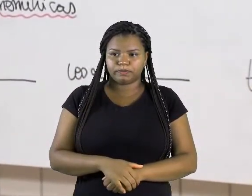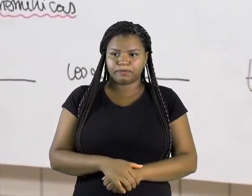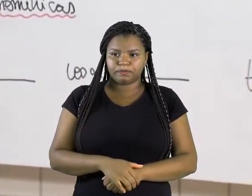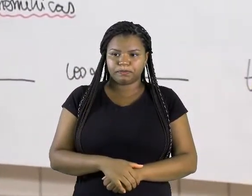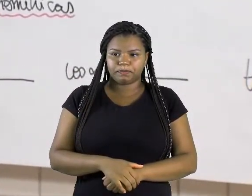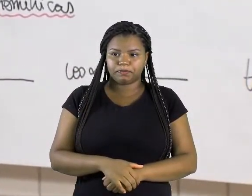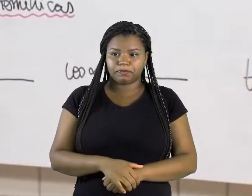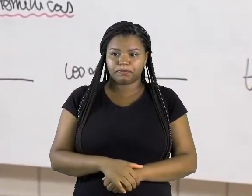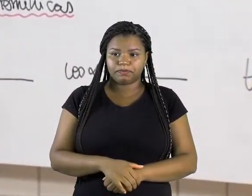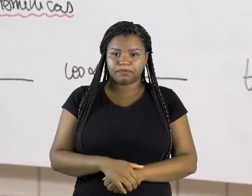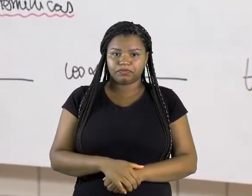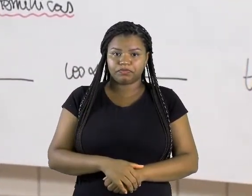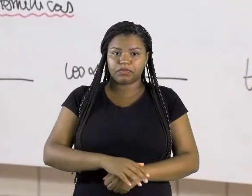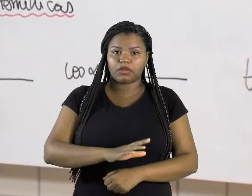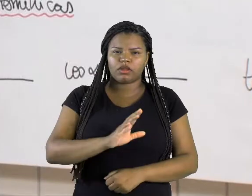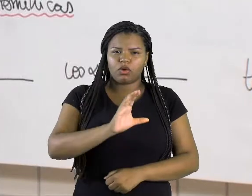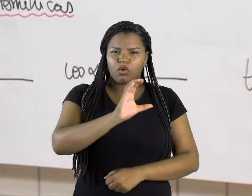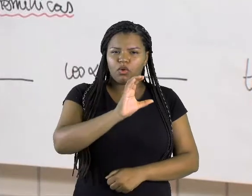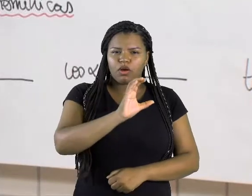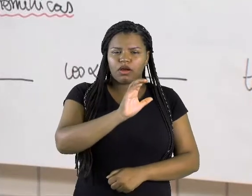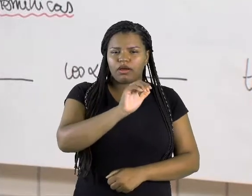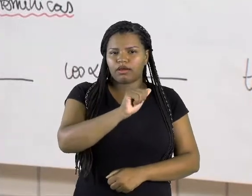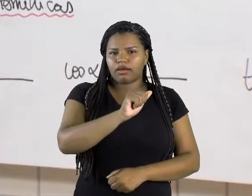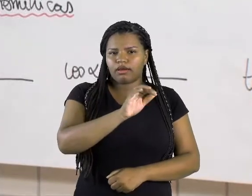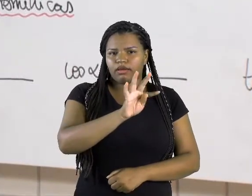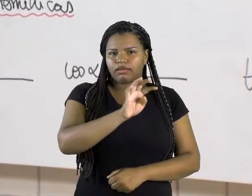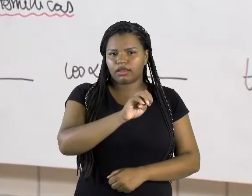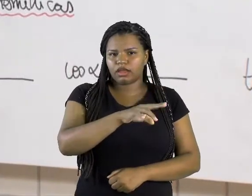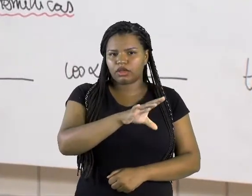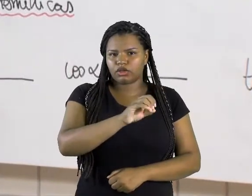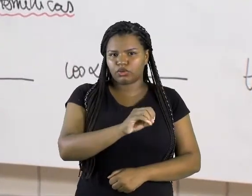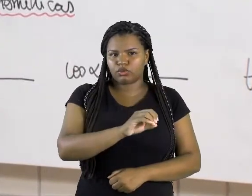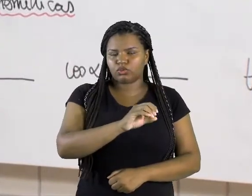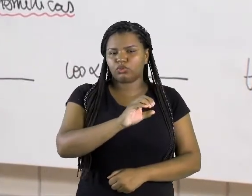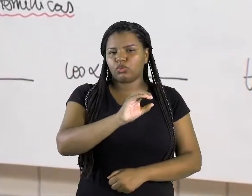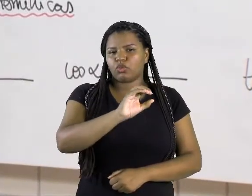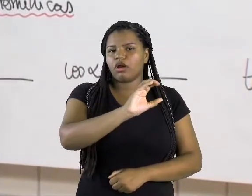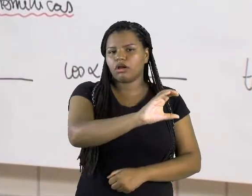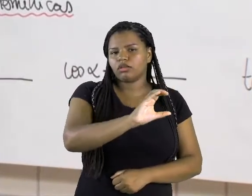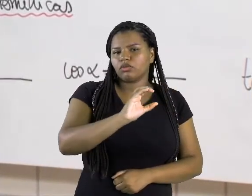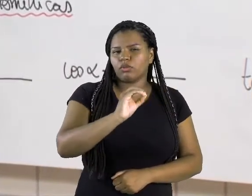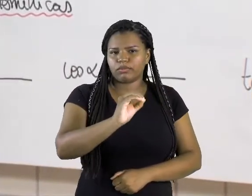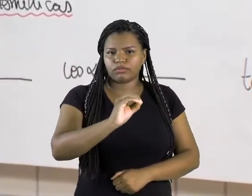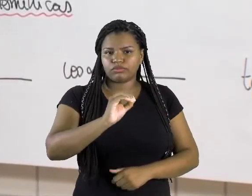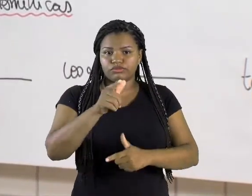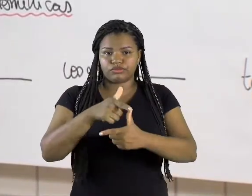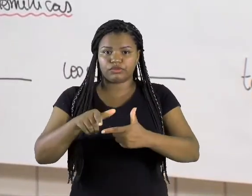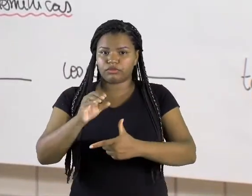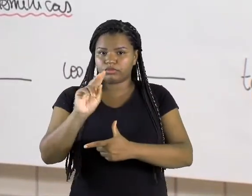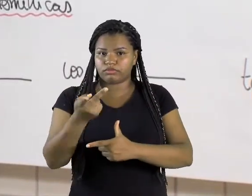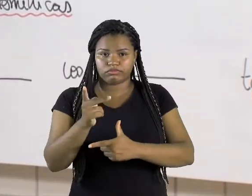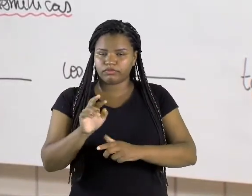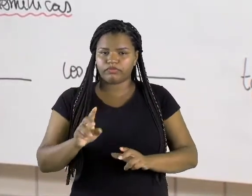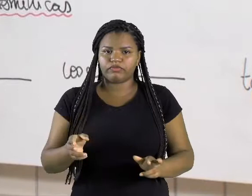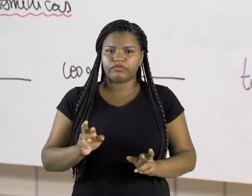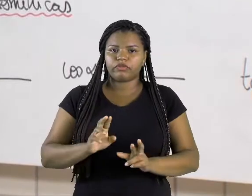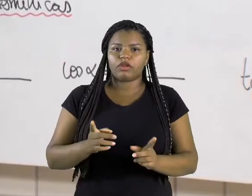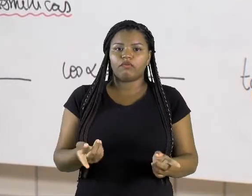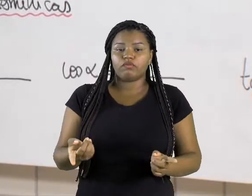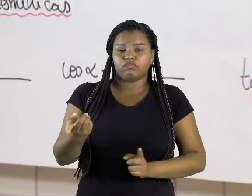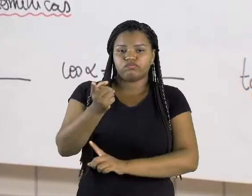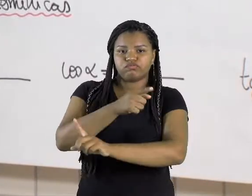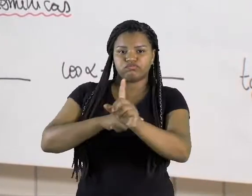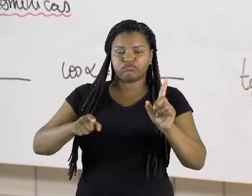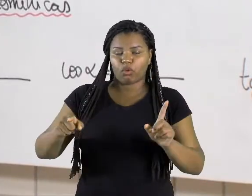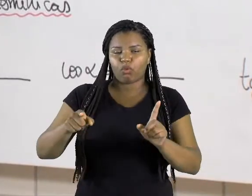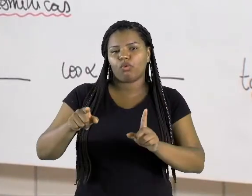ao invés de usar o cateto oposto e dividir pela hipotenusa, que é o conceito de seno, eu vou fazer a divisão do outro cateto. Então, eu